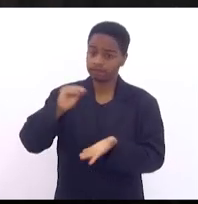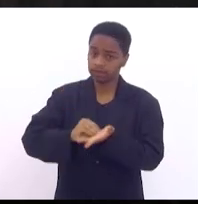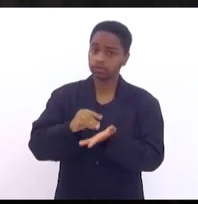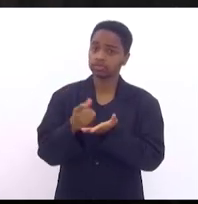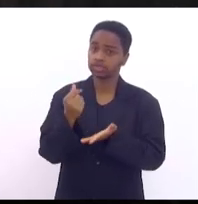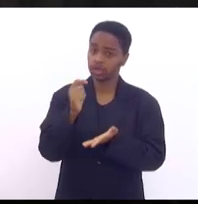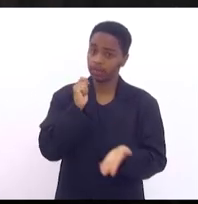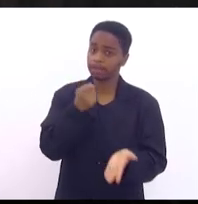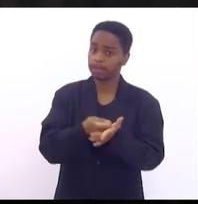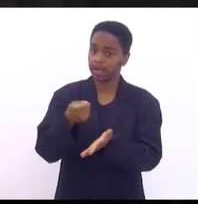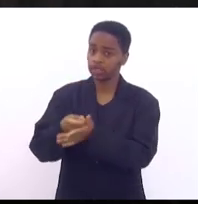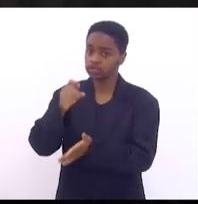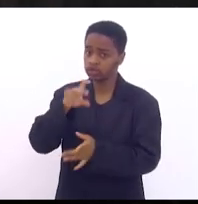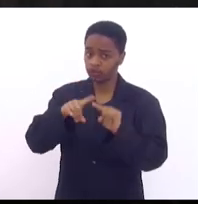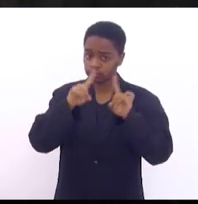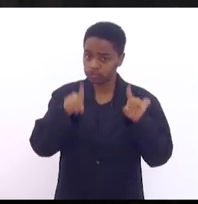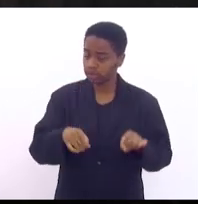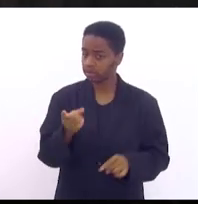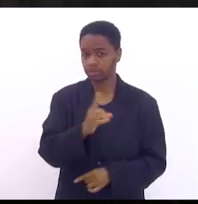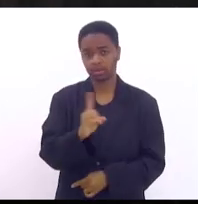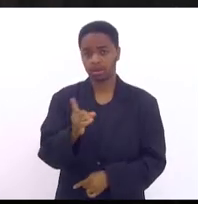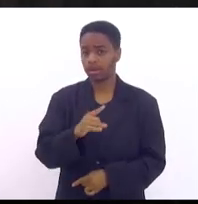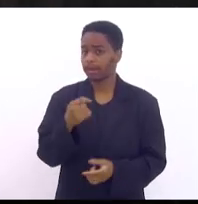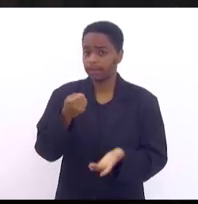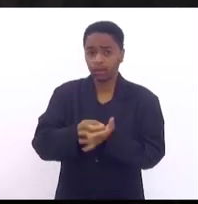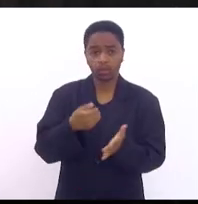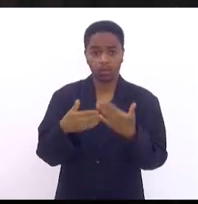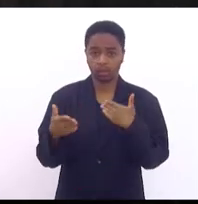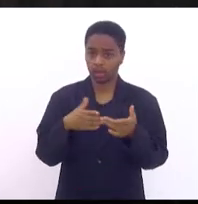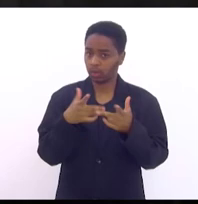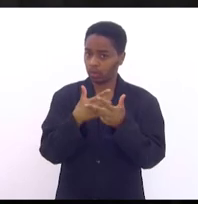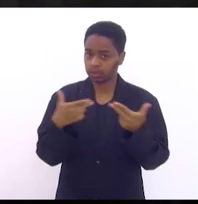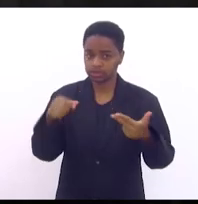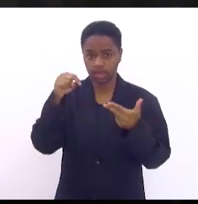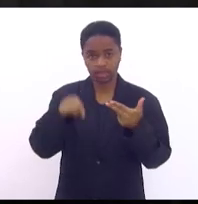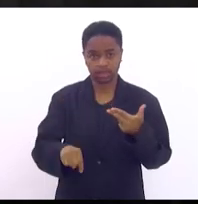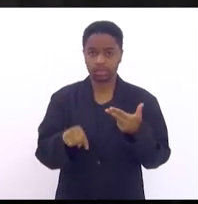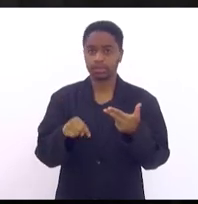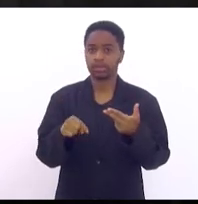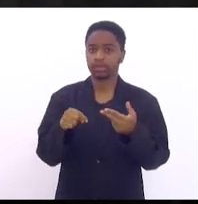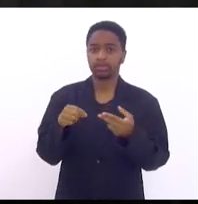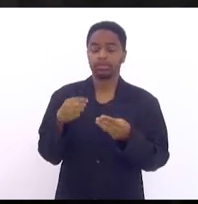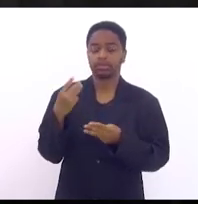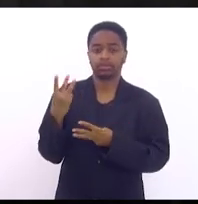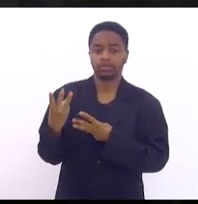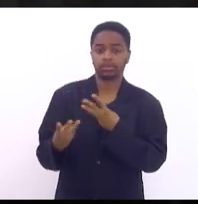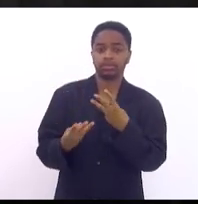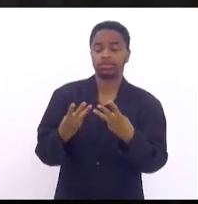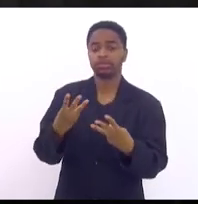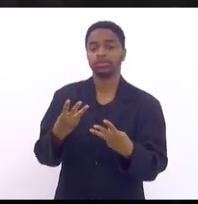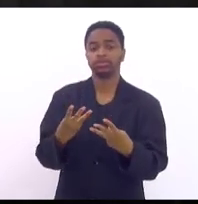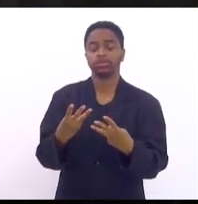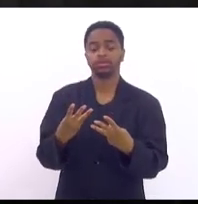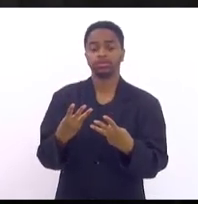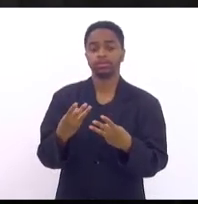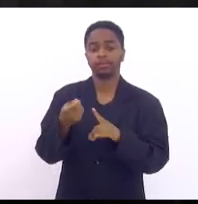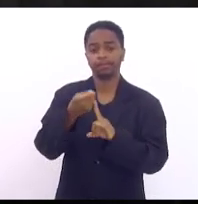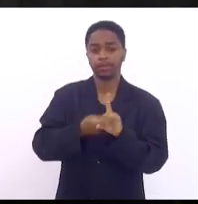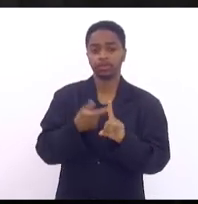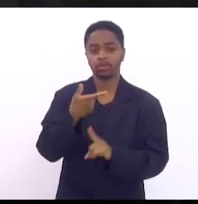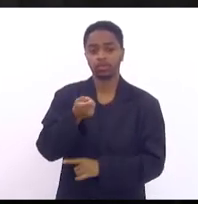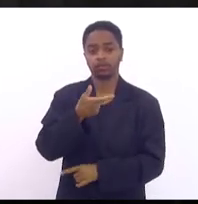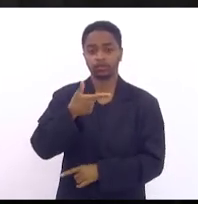pagar, não é só pessoal, não, para pagar qualquer coisa no último trimestre de 2024. Então, senhor